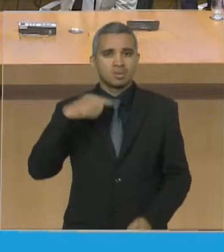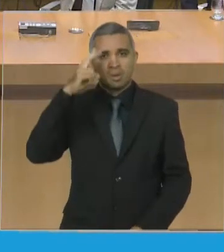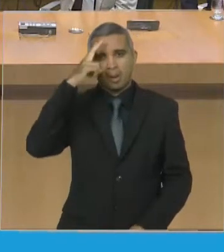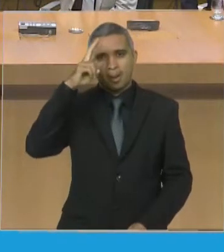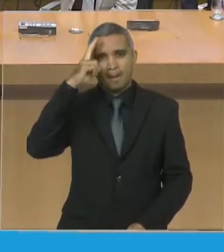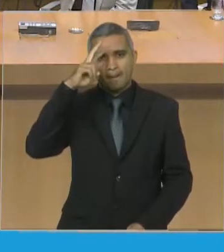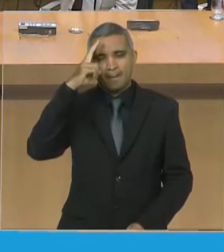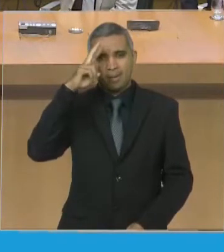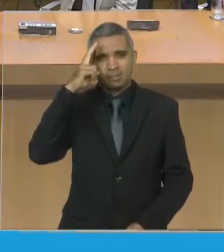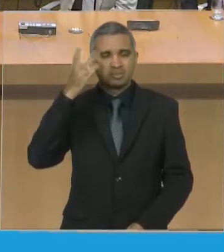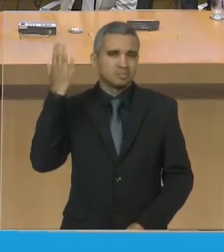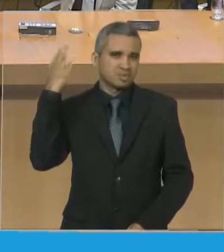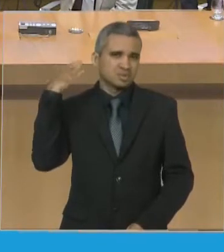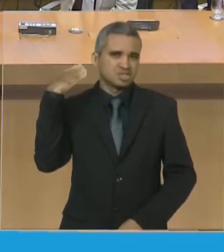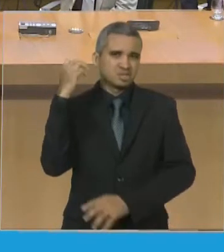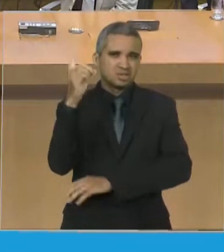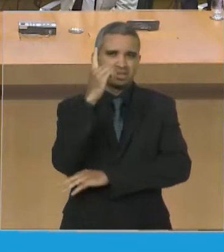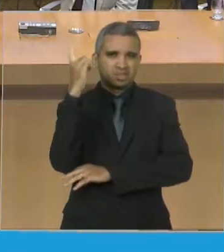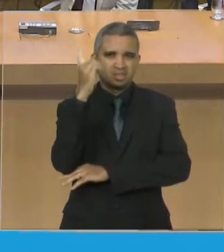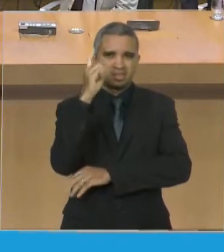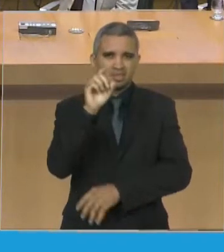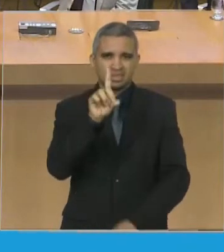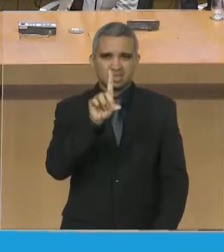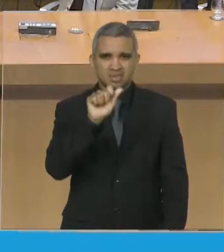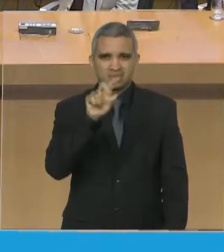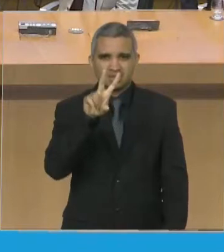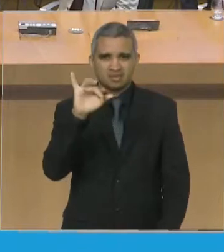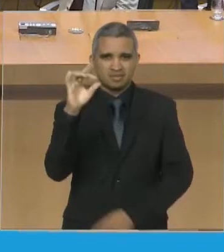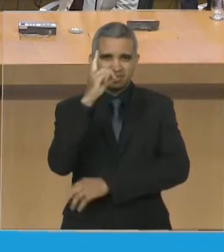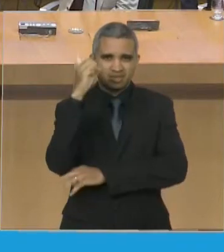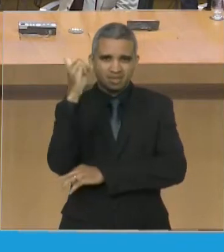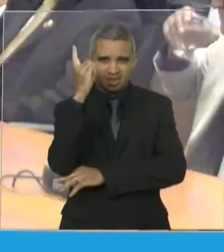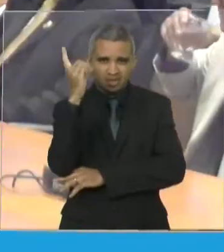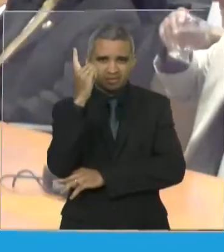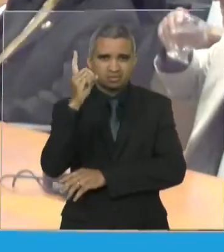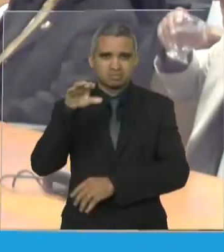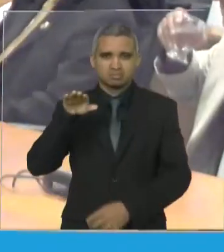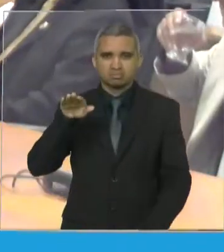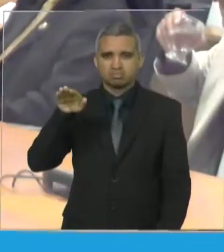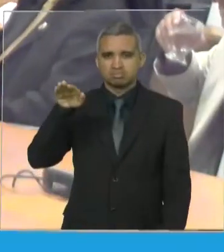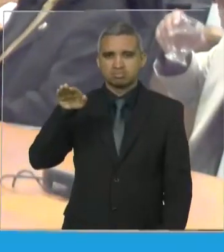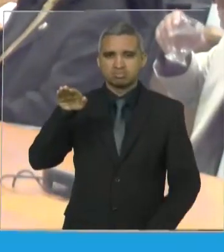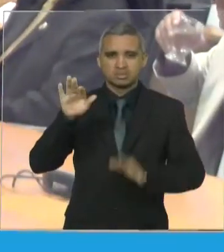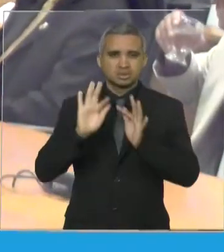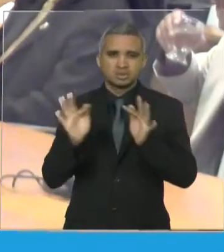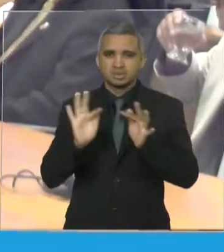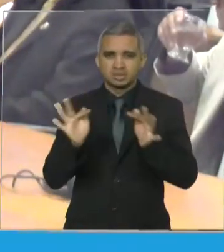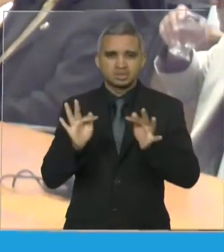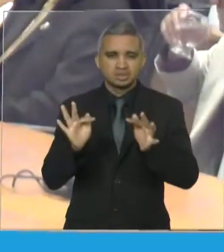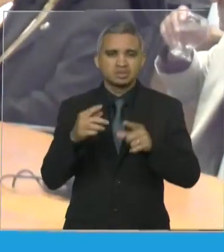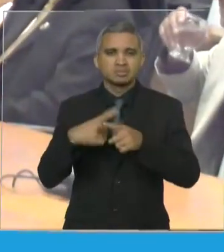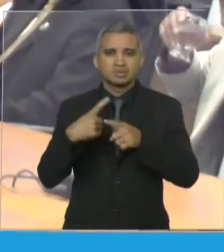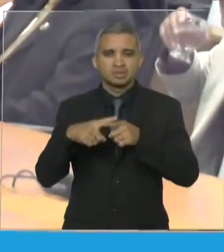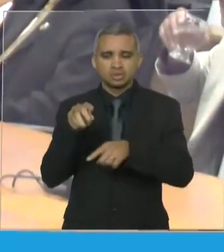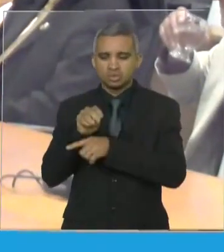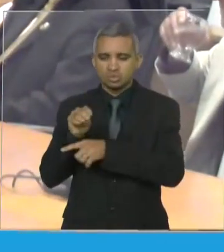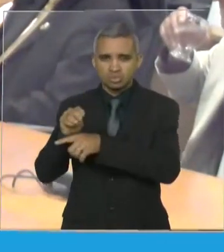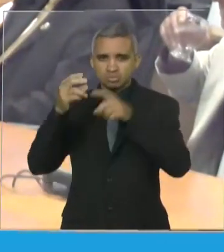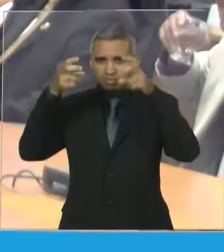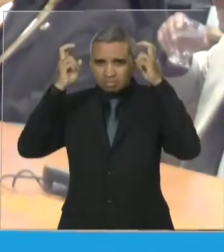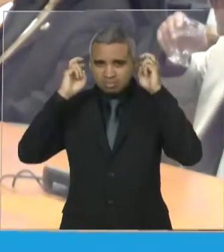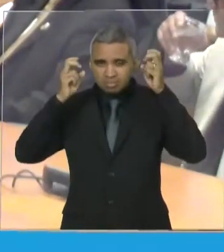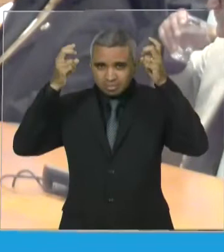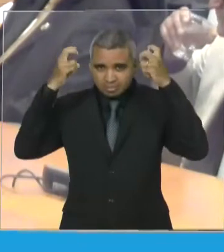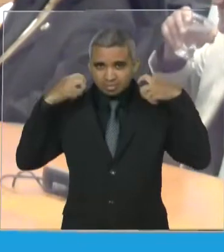foi ungido rei, também foi uma sessão muito simples. O camarada estava tomando conta das ovelhas, passaram os irmãos dele,